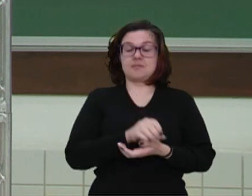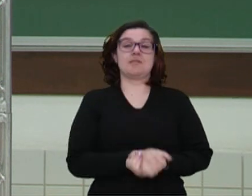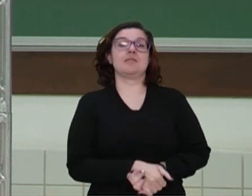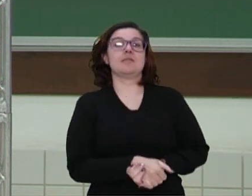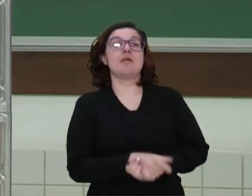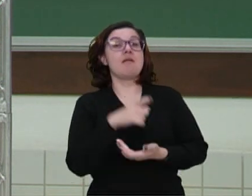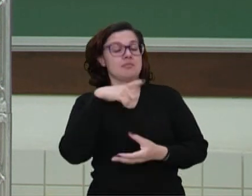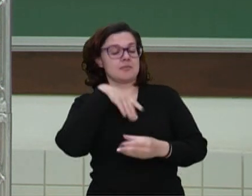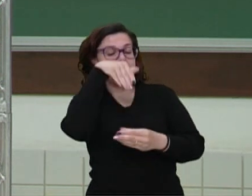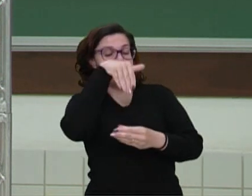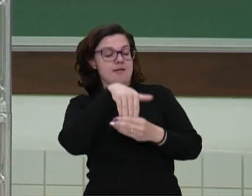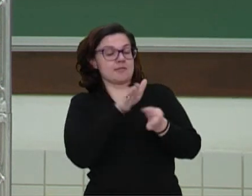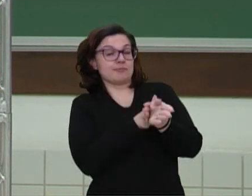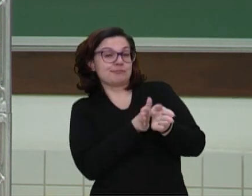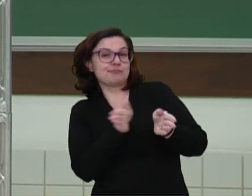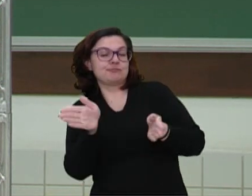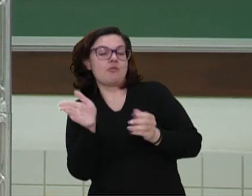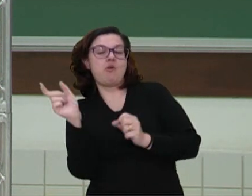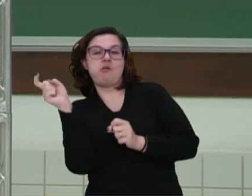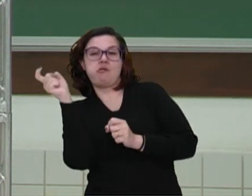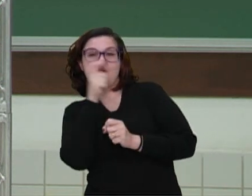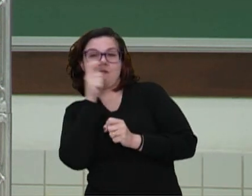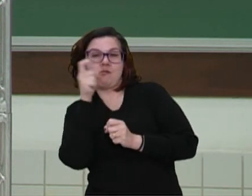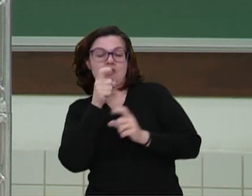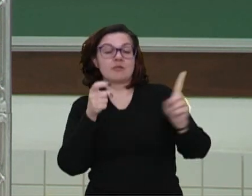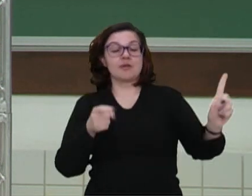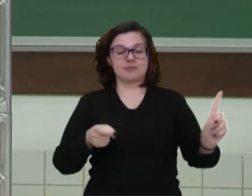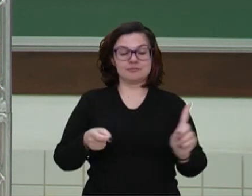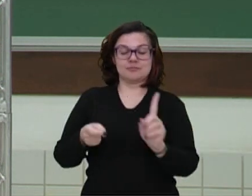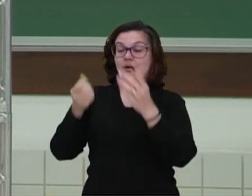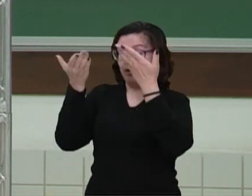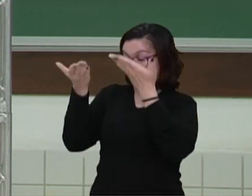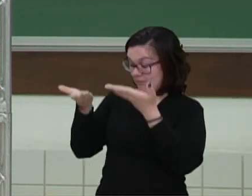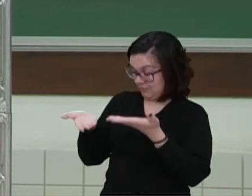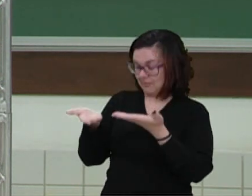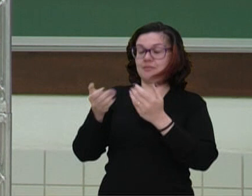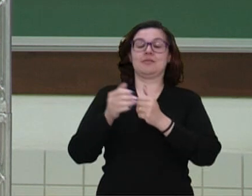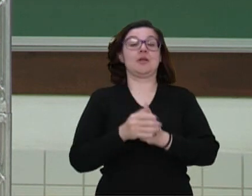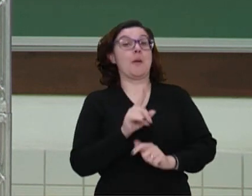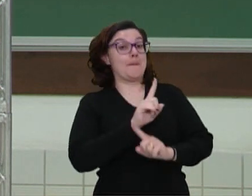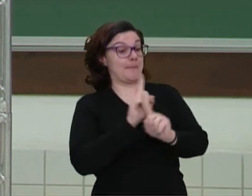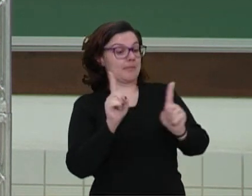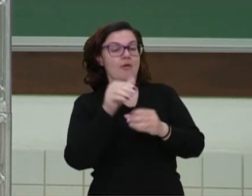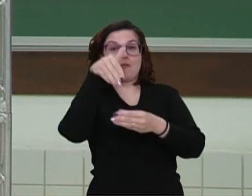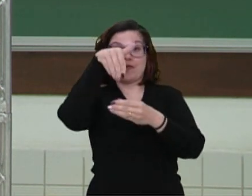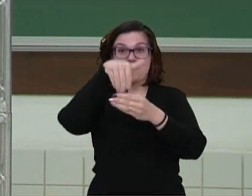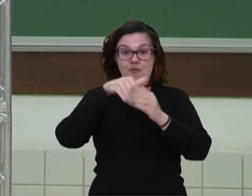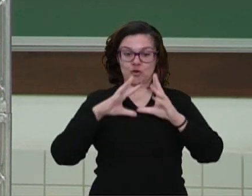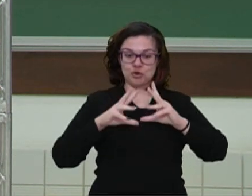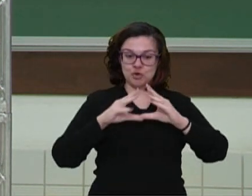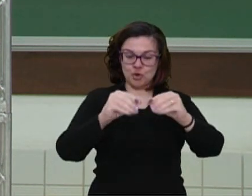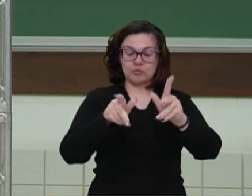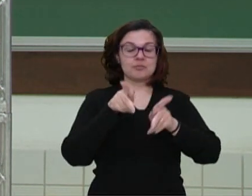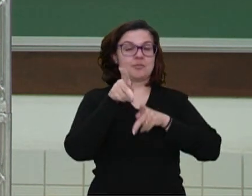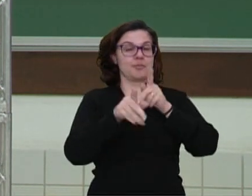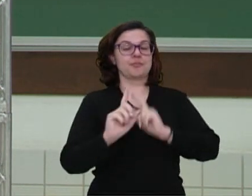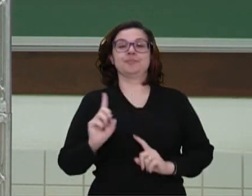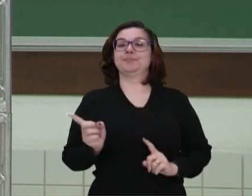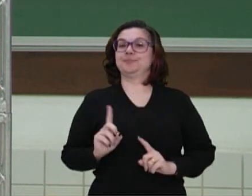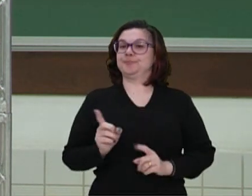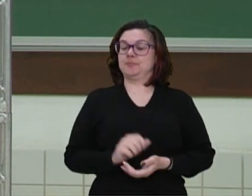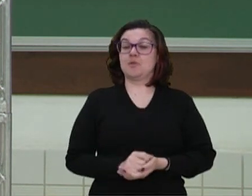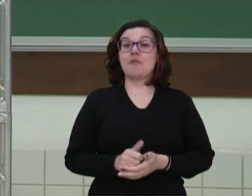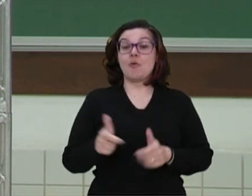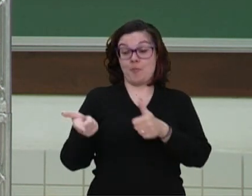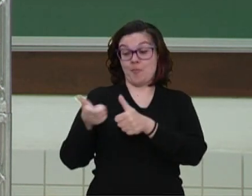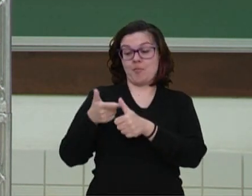tem uma eleição indireta, ele é conduzido ao cargo novamente, mas ele não é eleito por voto direto da população. Essa é a primeira fase, o